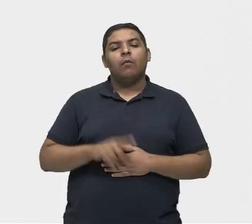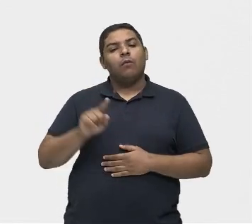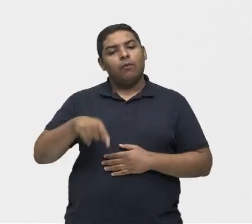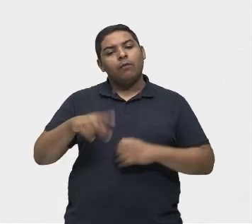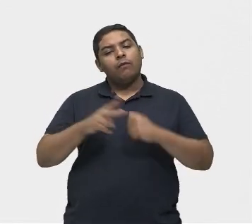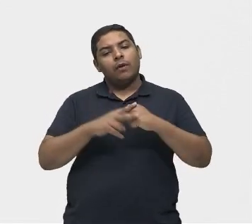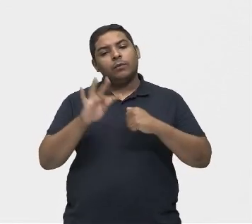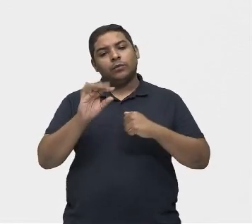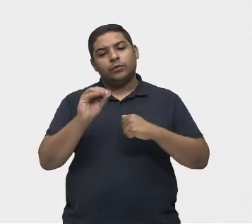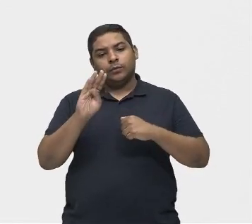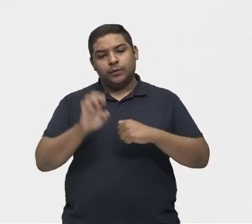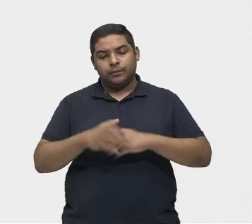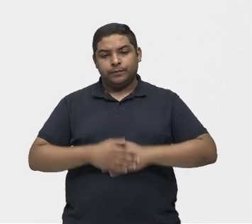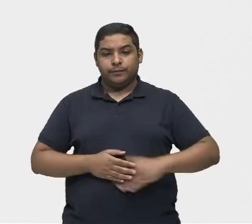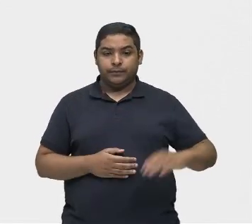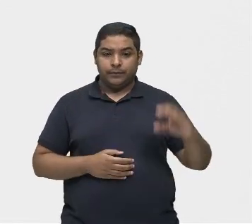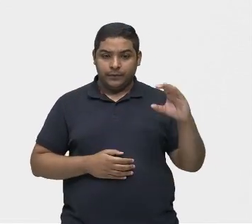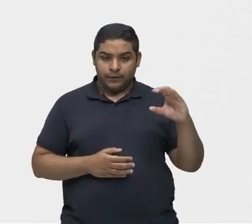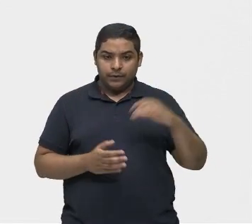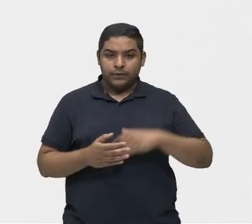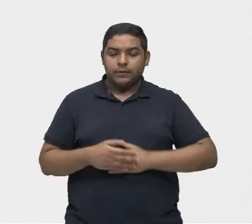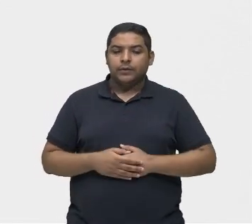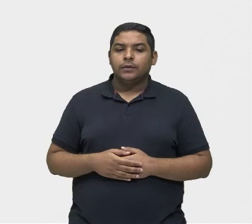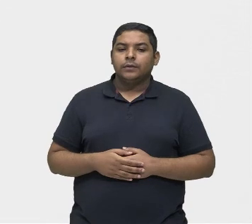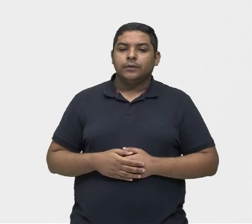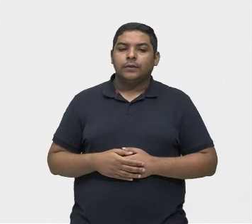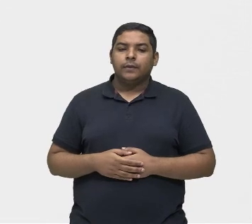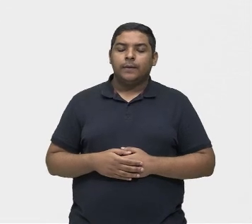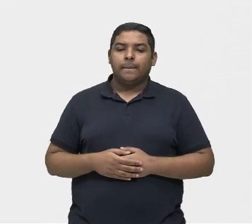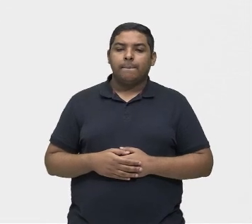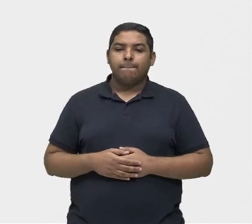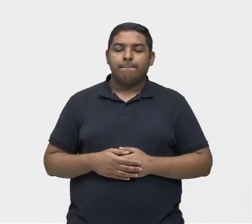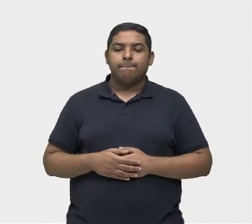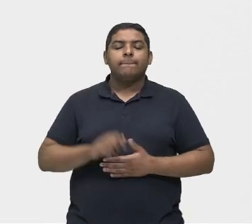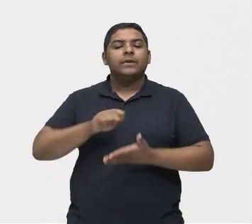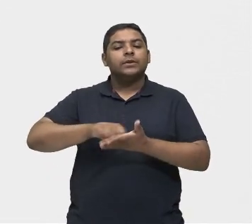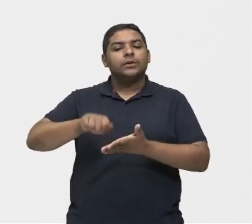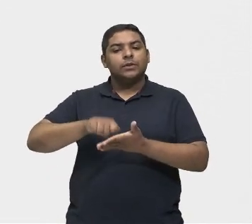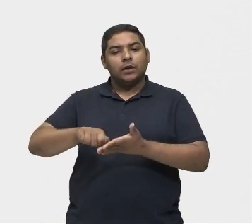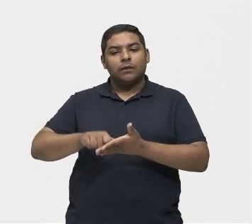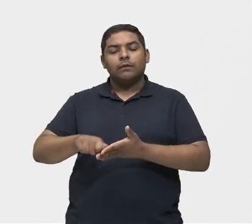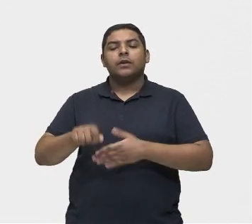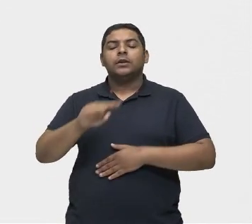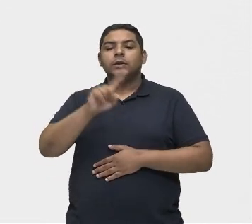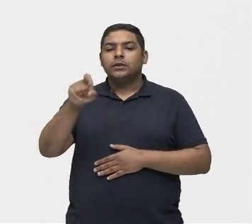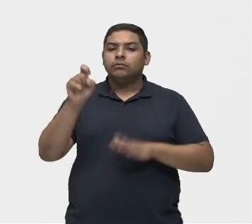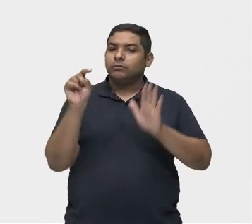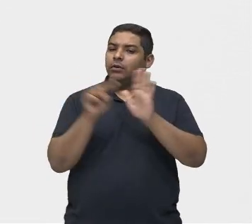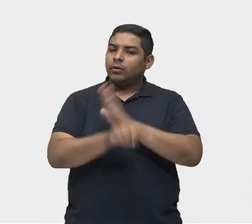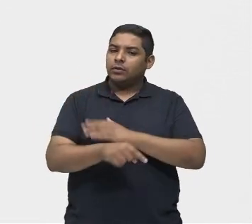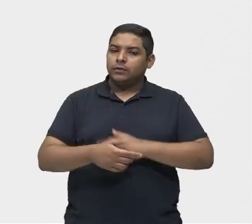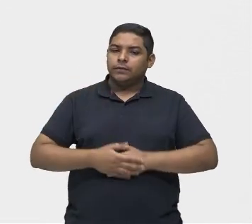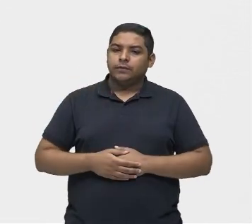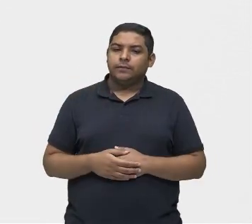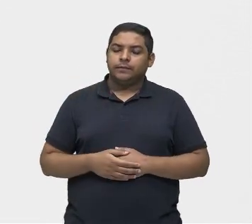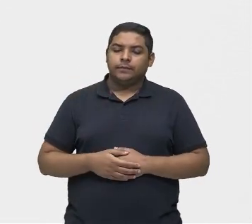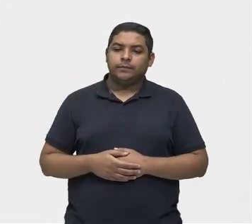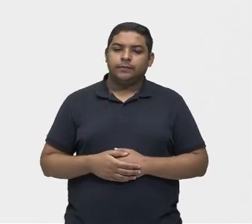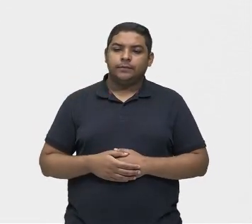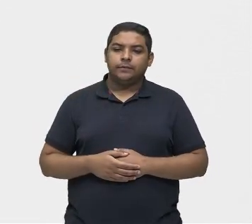frase was my sister at cinema yesterday é para escrever, então, na forma interrogativa mesmo, né?